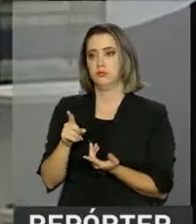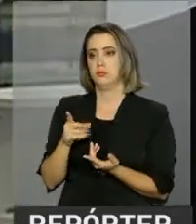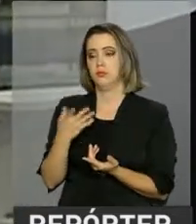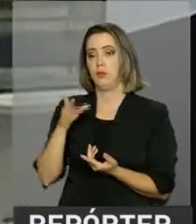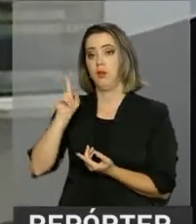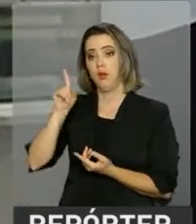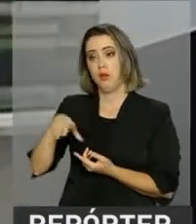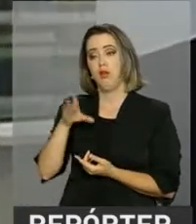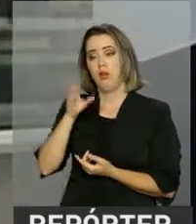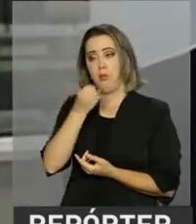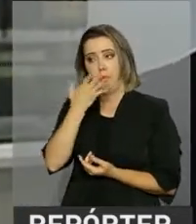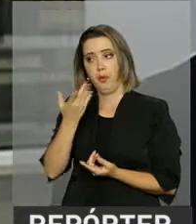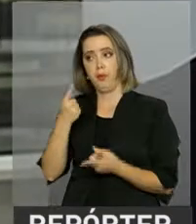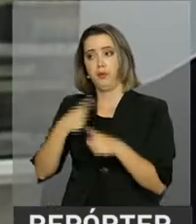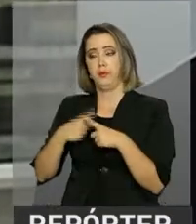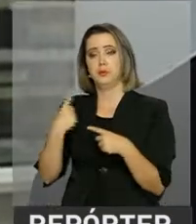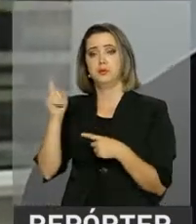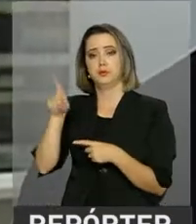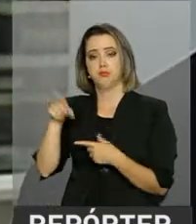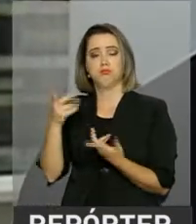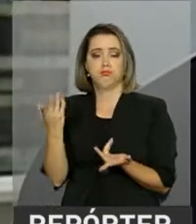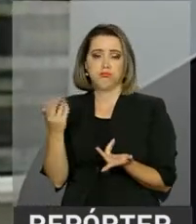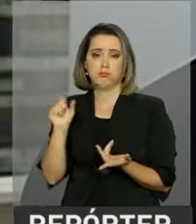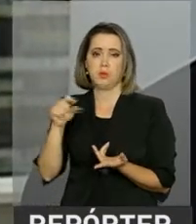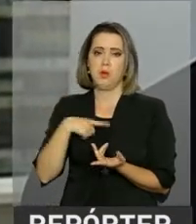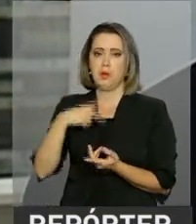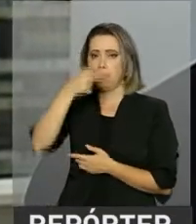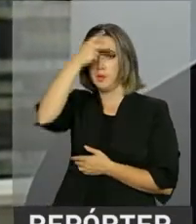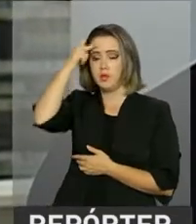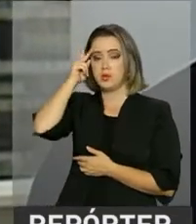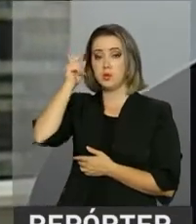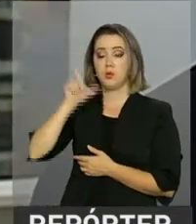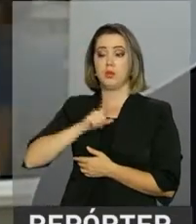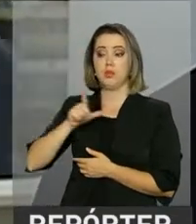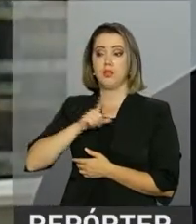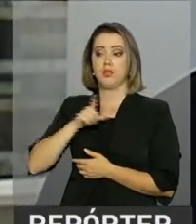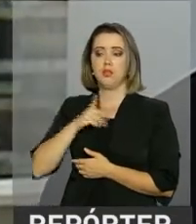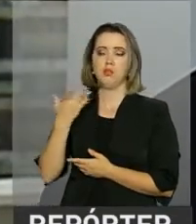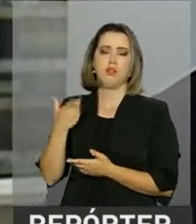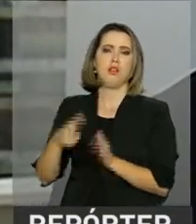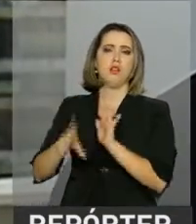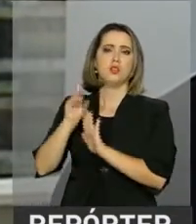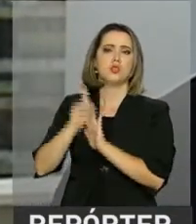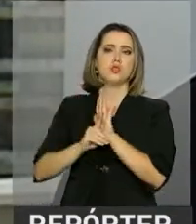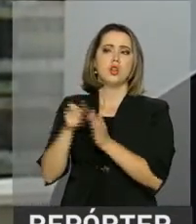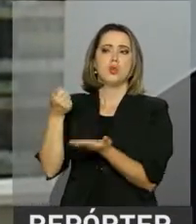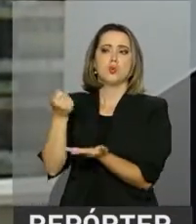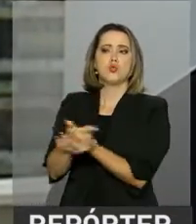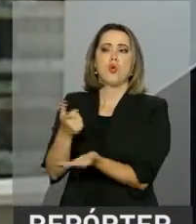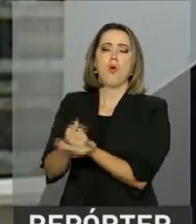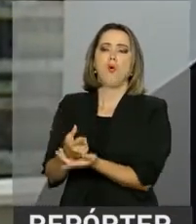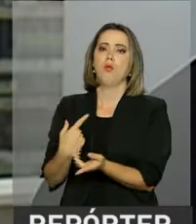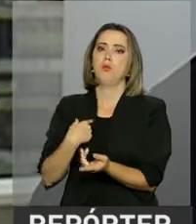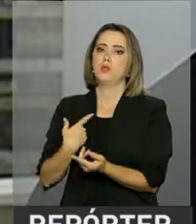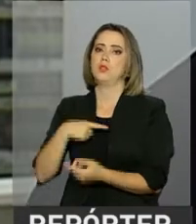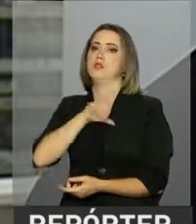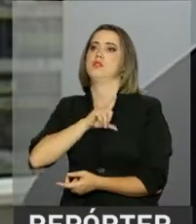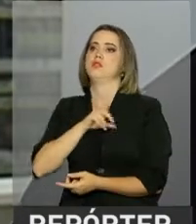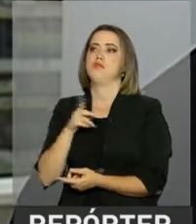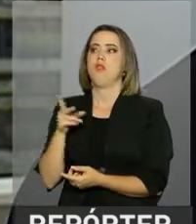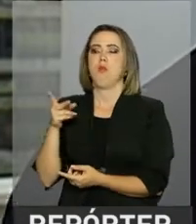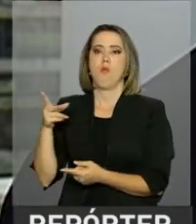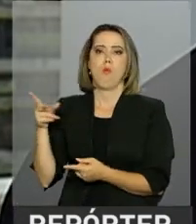a gente passa a tentar negociar quem tem dignidade de compra antes eu estaria por exemplo é uma restrição de